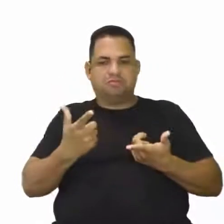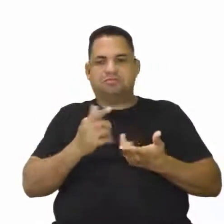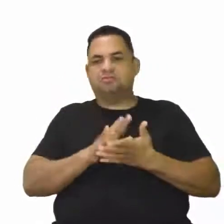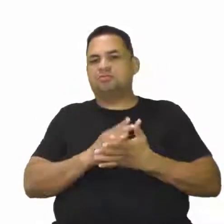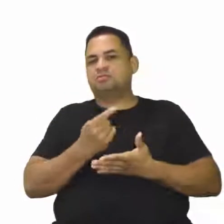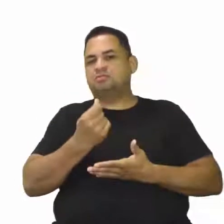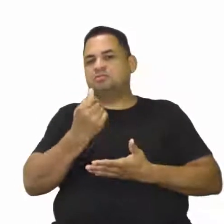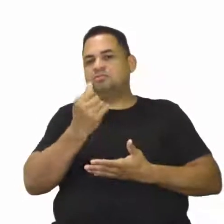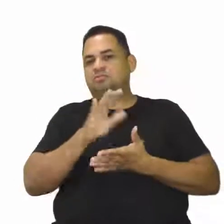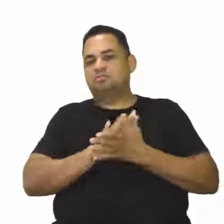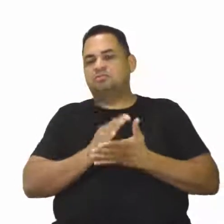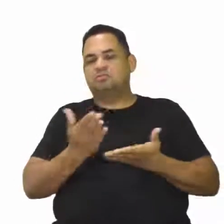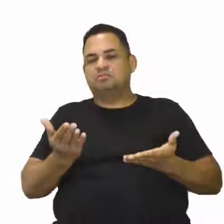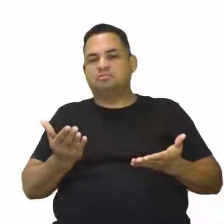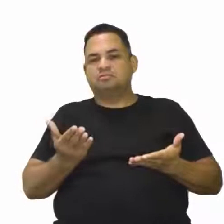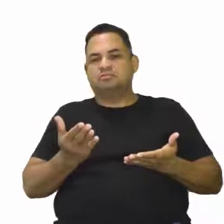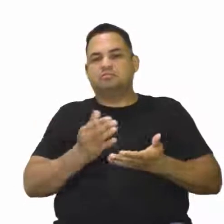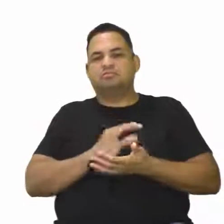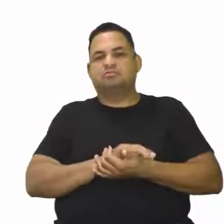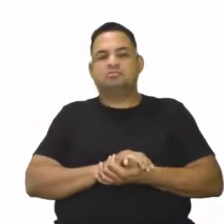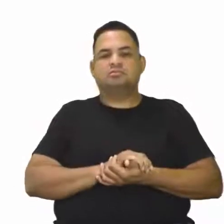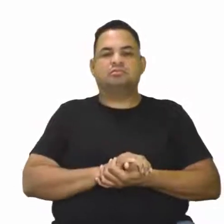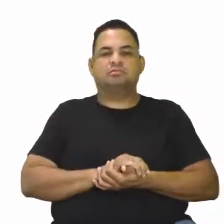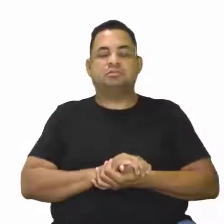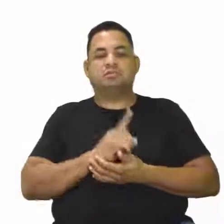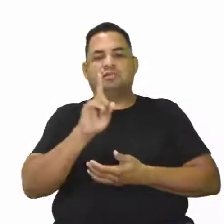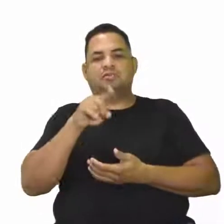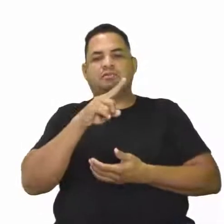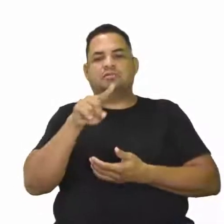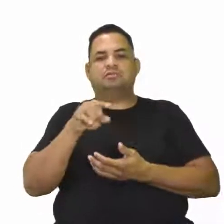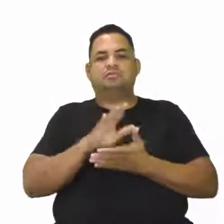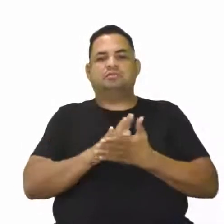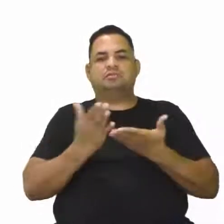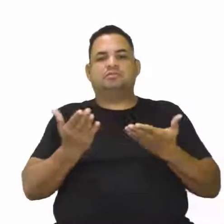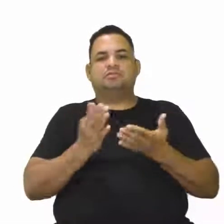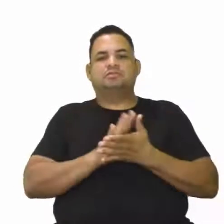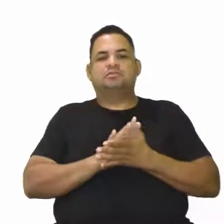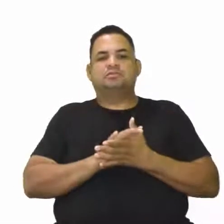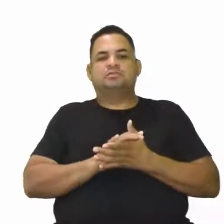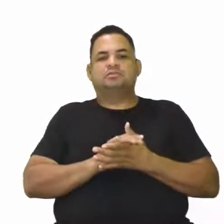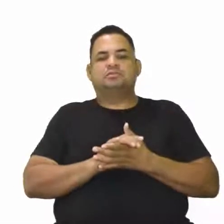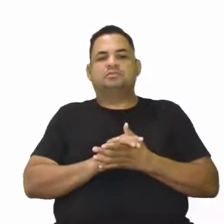dos seus impostos. Isso mesmo. Então, você marcando, você